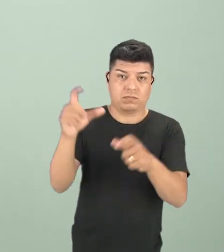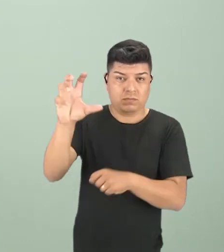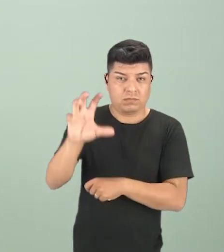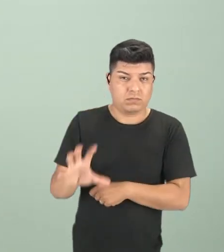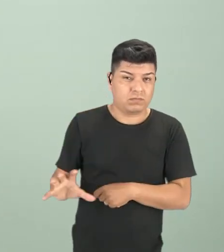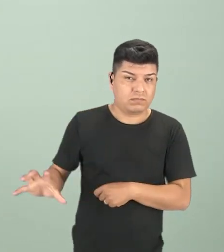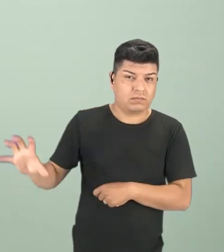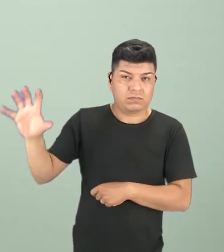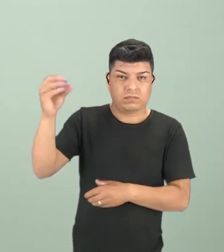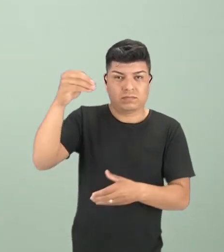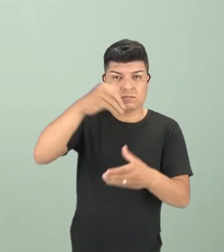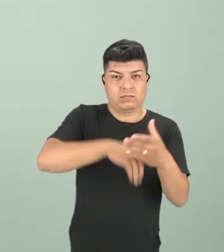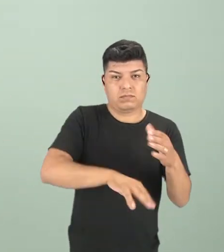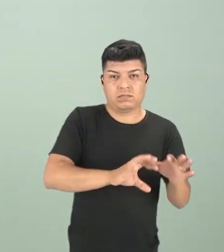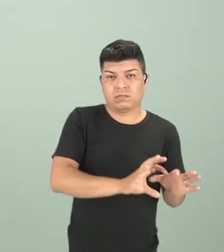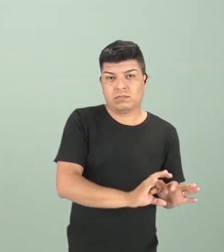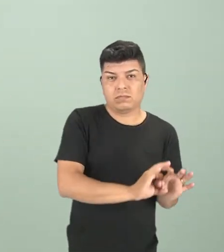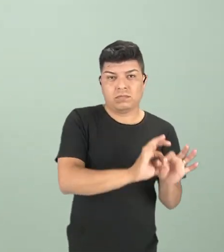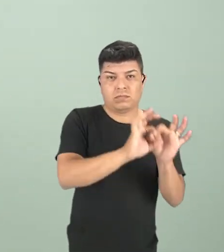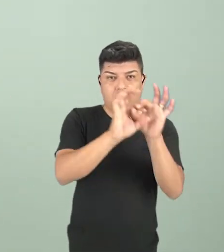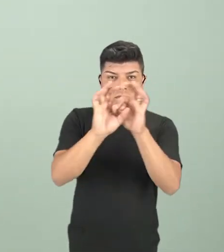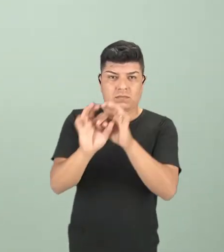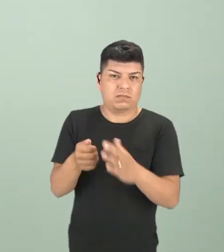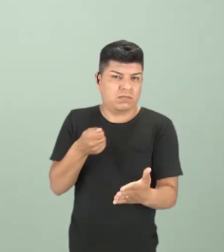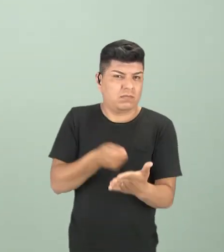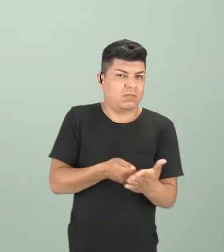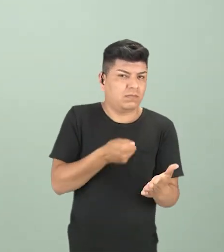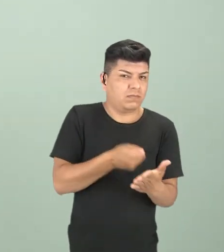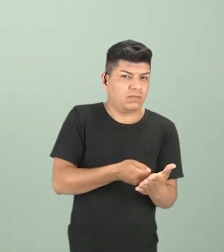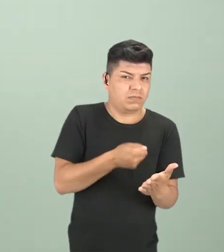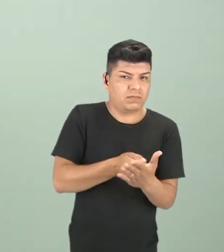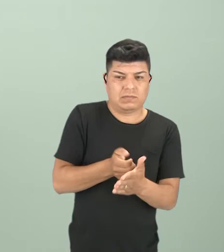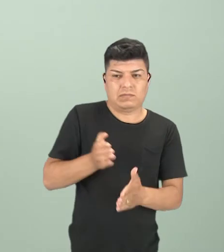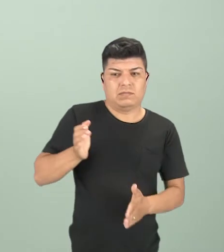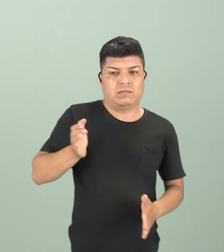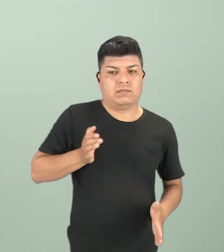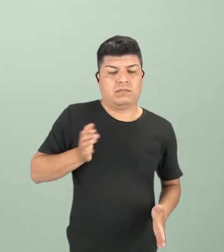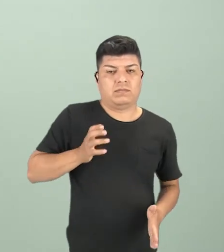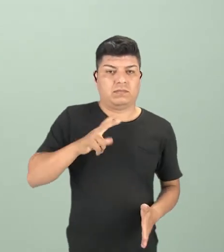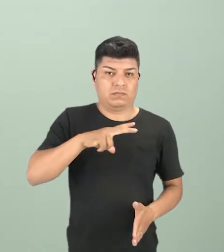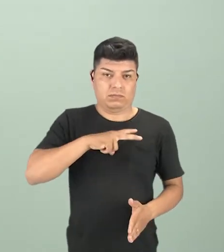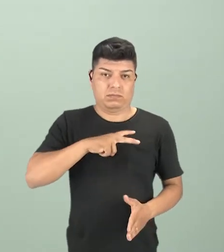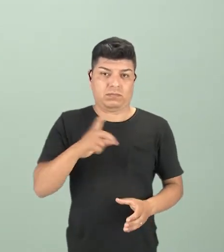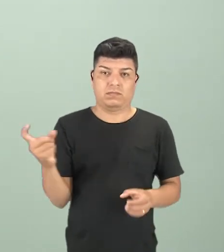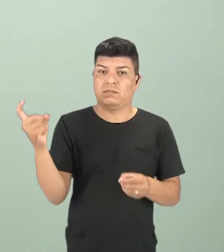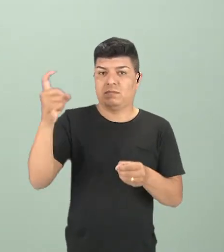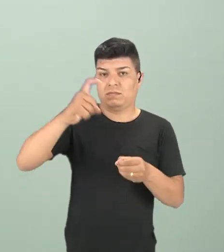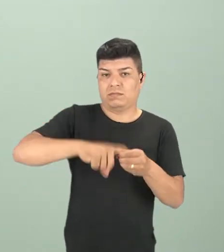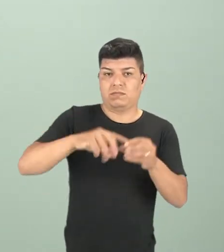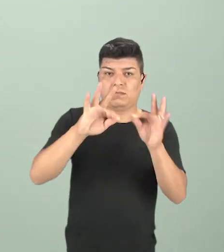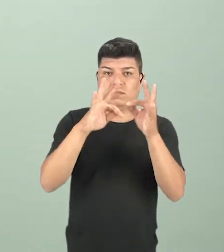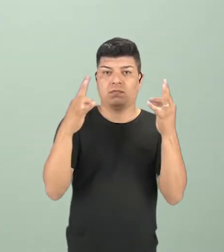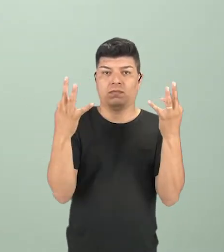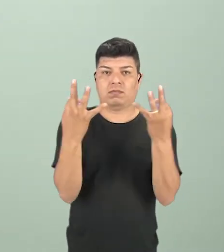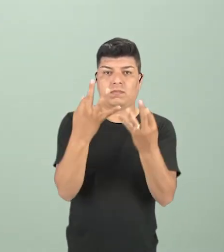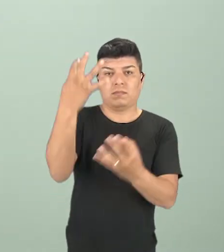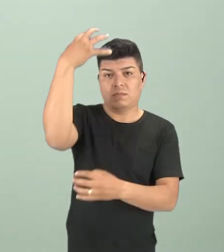dentro desse contexto, vai haver exigências da elite portuguesa no retorno da família real,